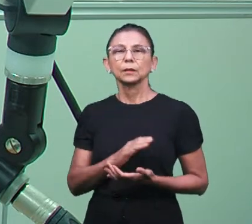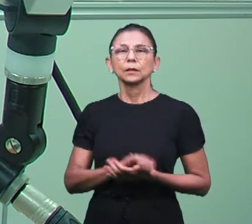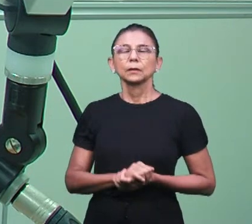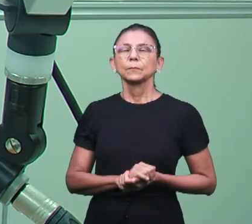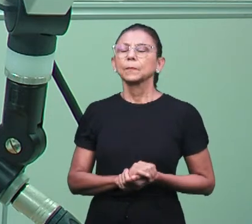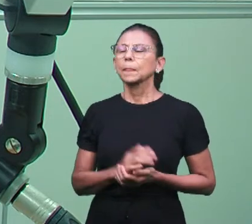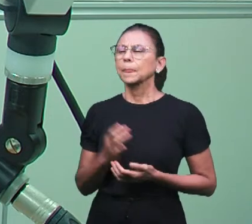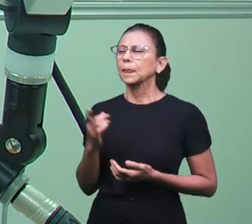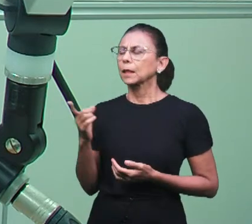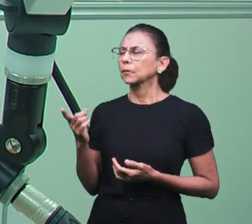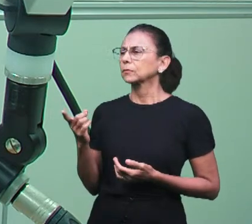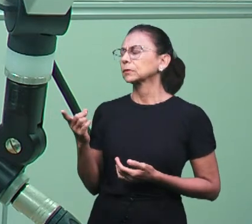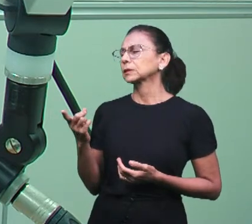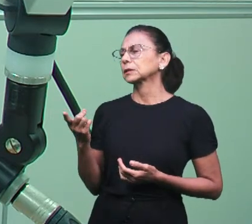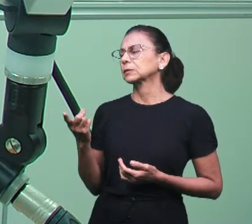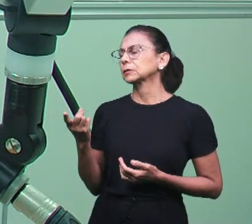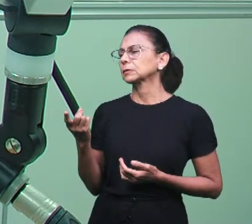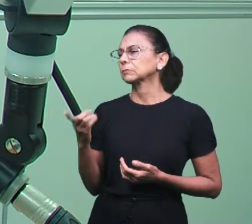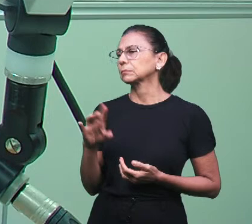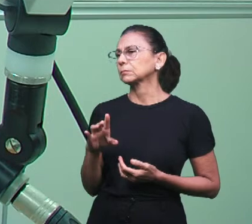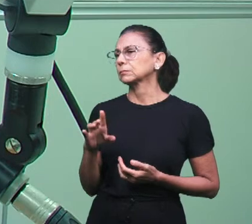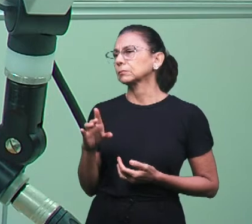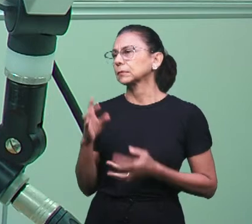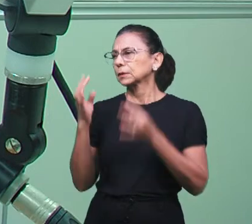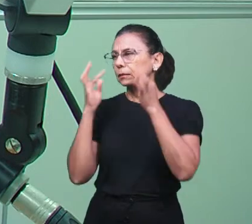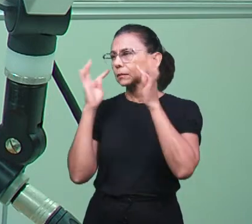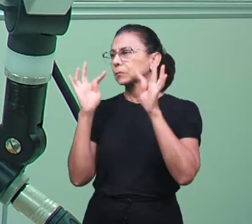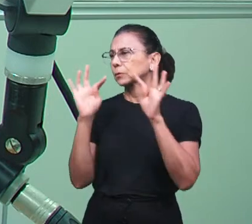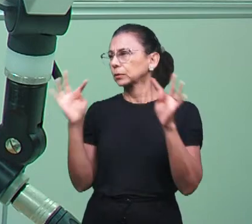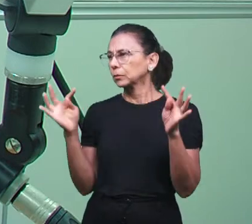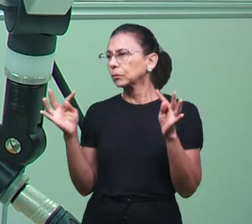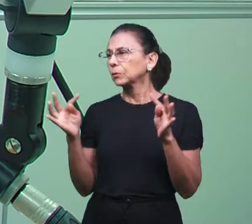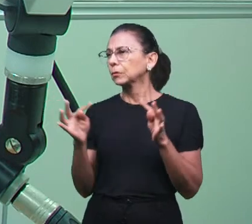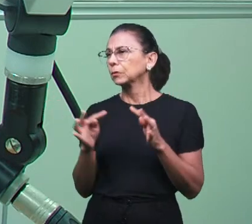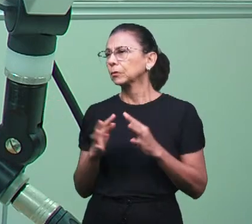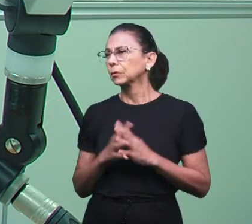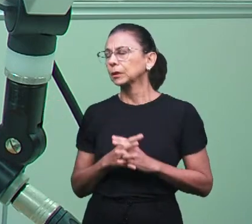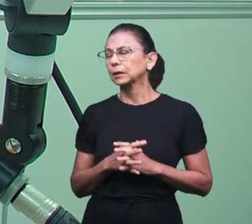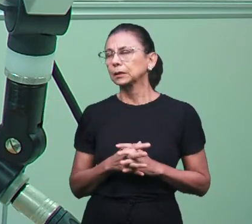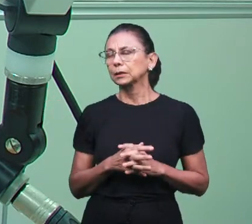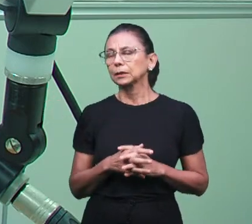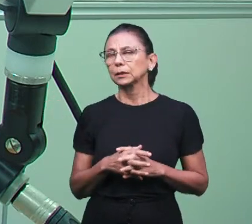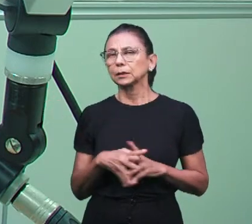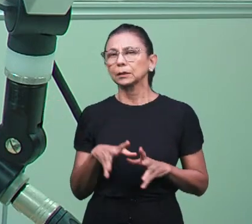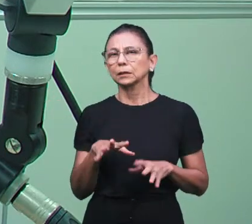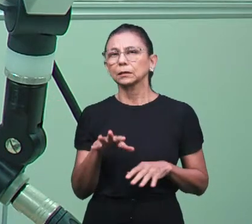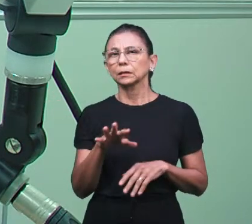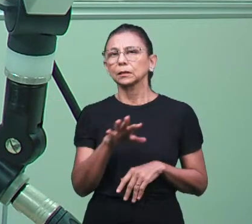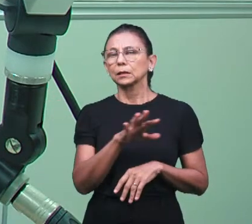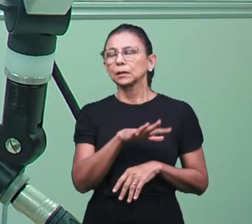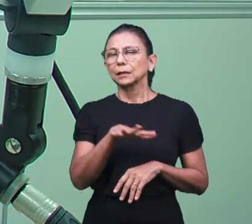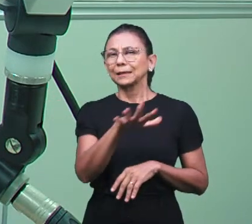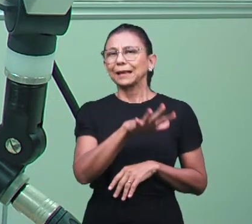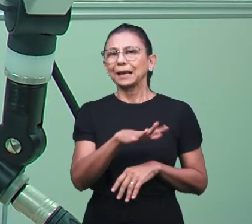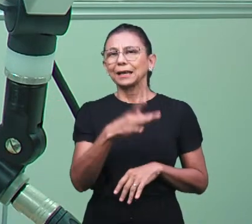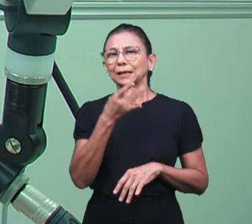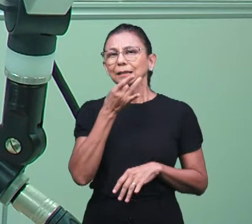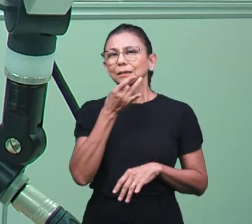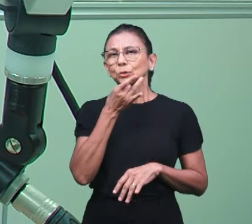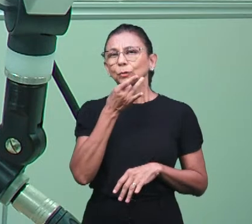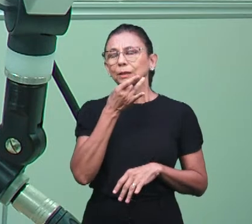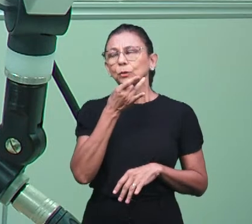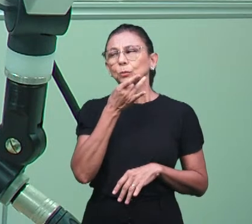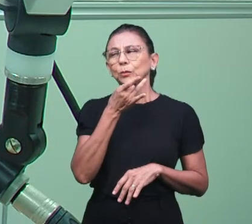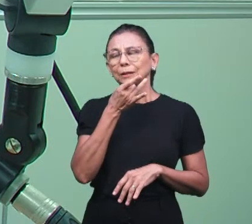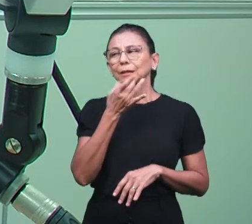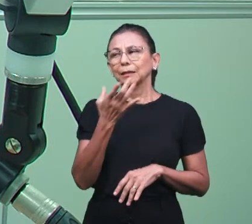relatou para nós um testemunho que você viveu ali em Cachoeira de Itapemirim, né? Você está responsável por aquela área de Cachoeira de Itapemirim,